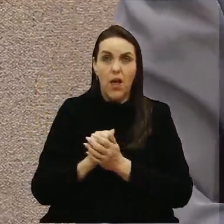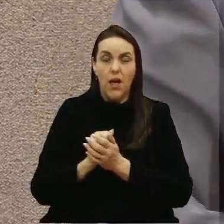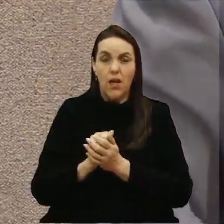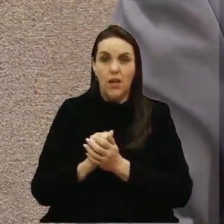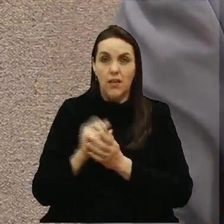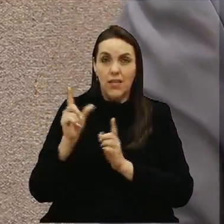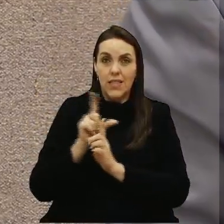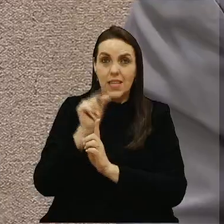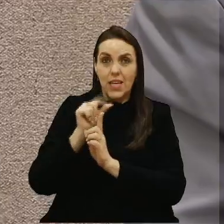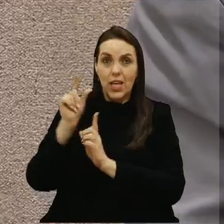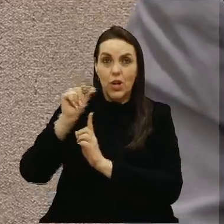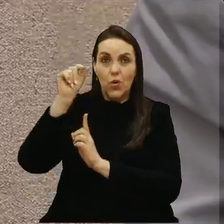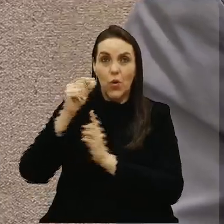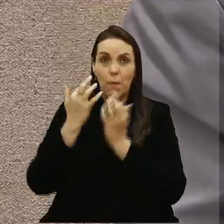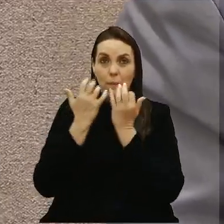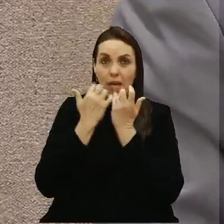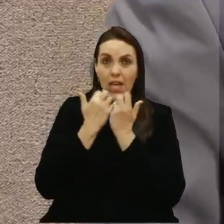milho.